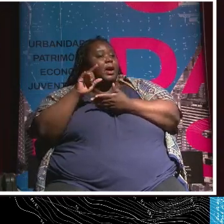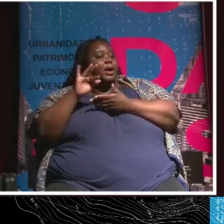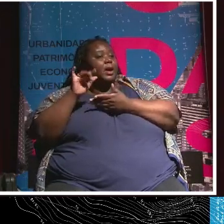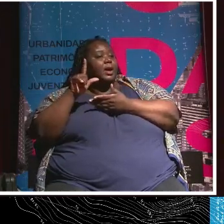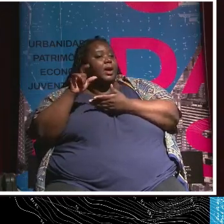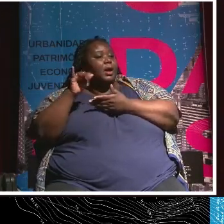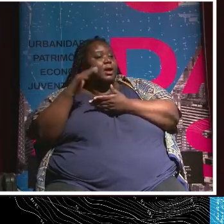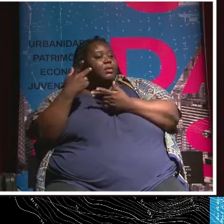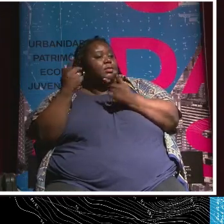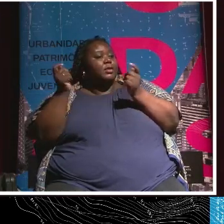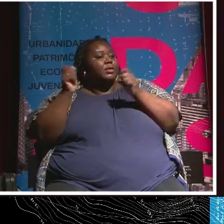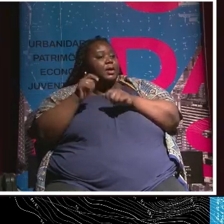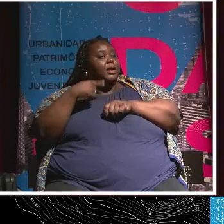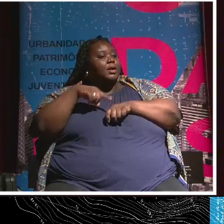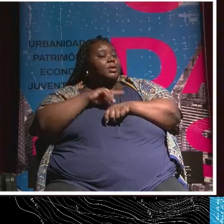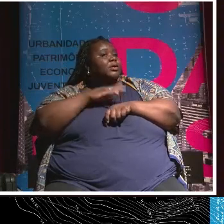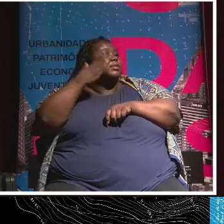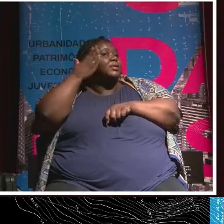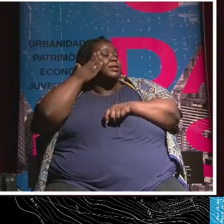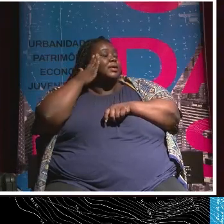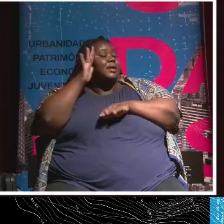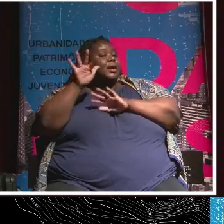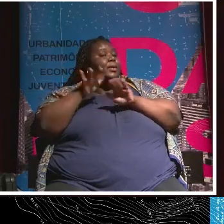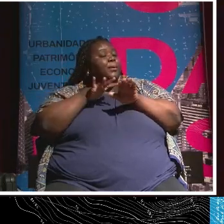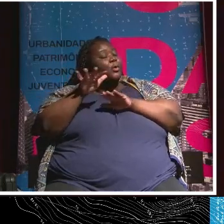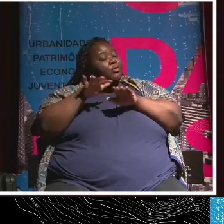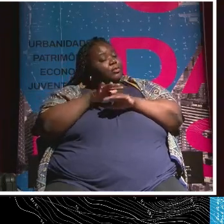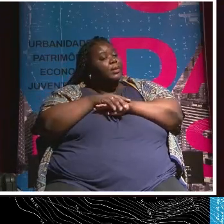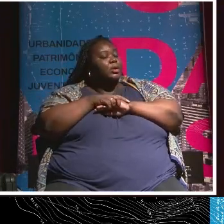nos permite compreender esse movimento e